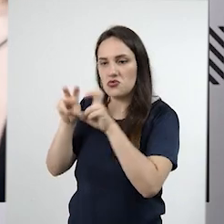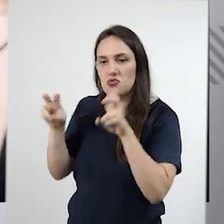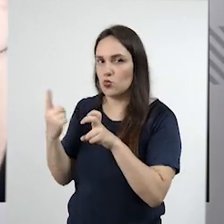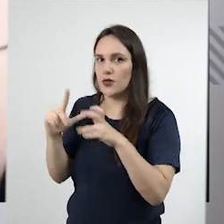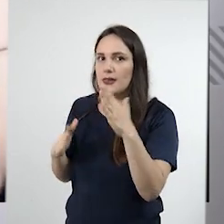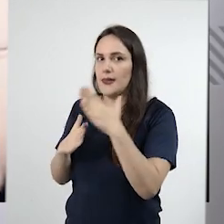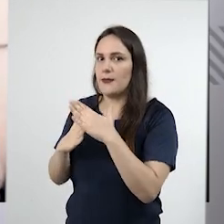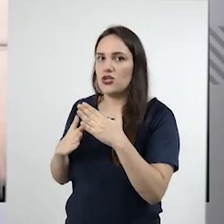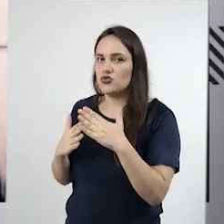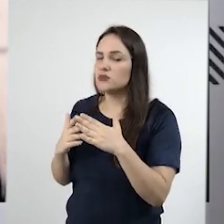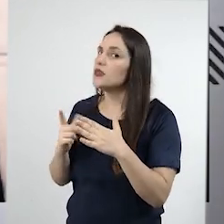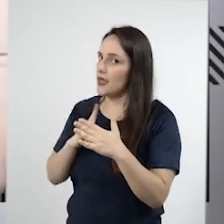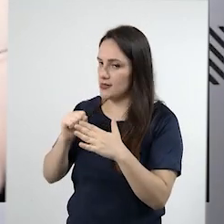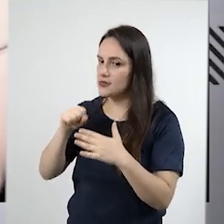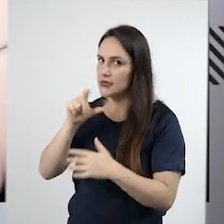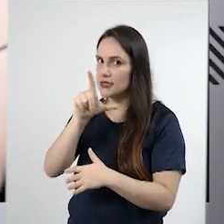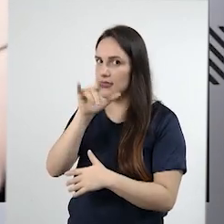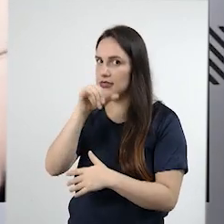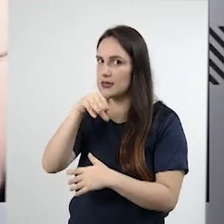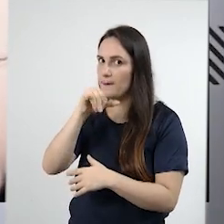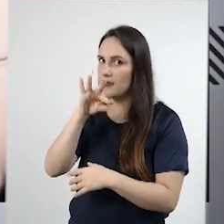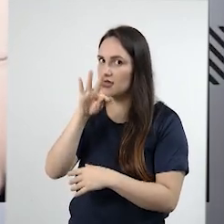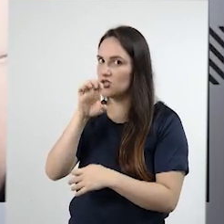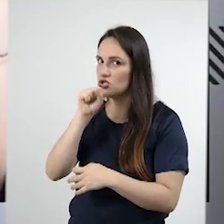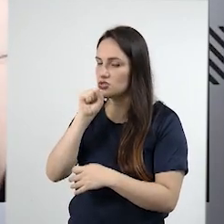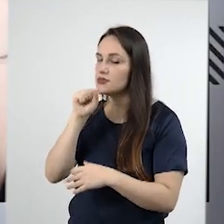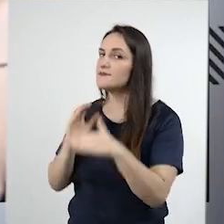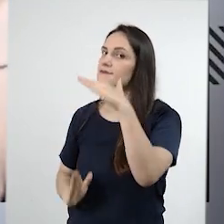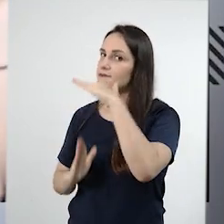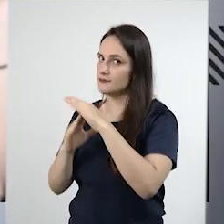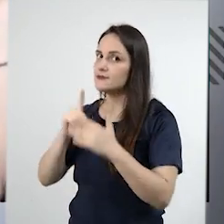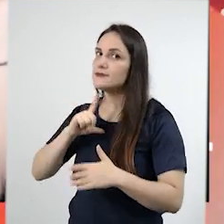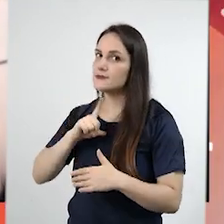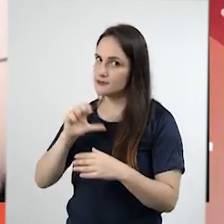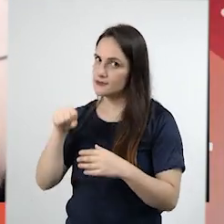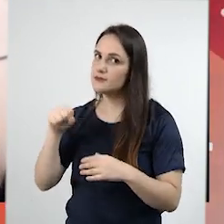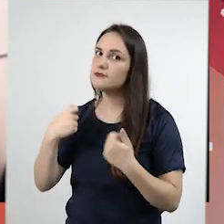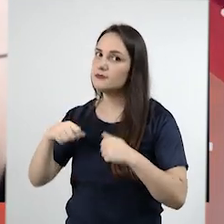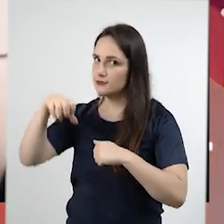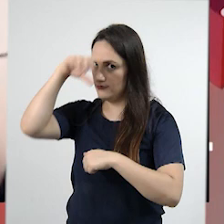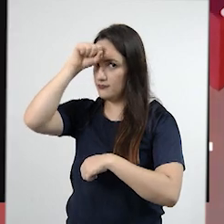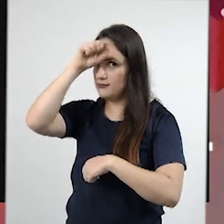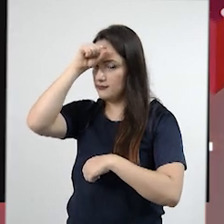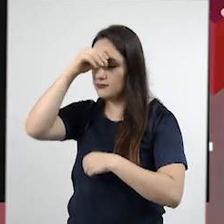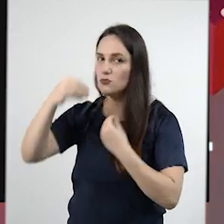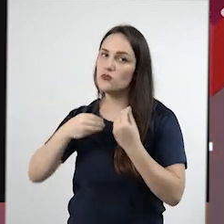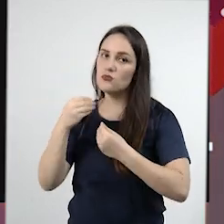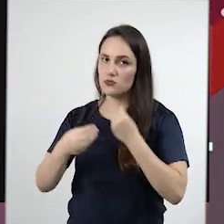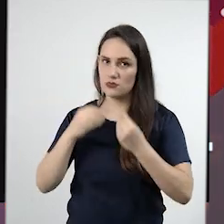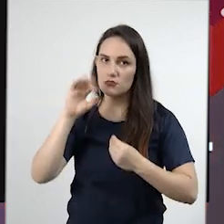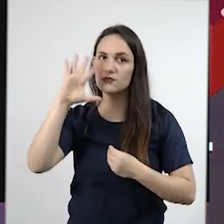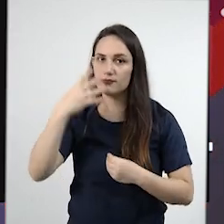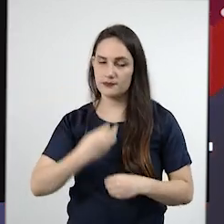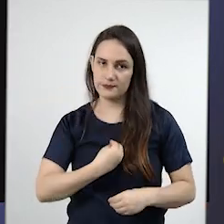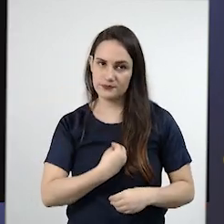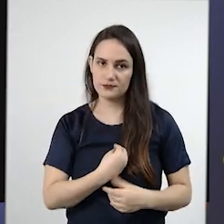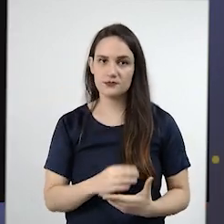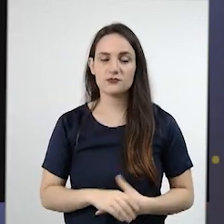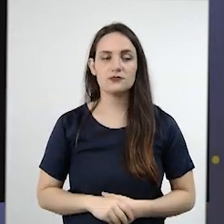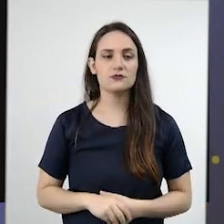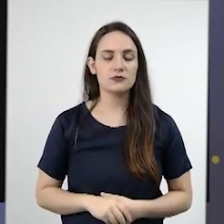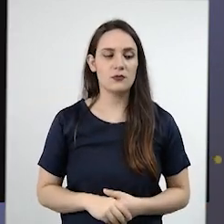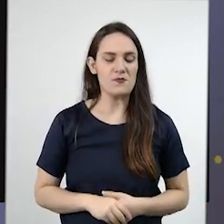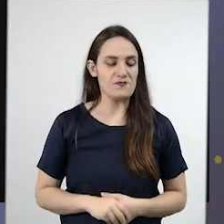tem limite. E penso que está todo mundo nesse processo de aprender como que funciona tudo isso, de aprender que